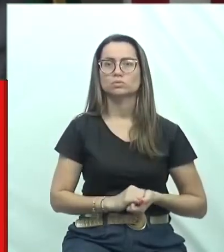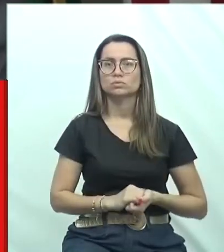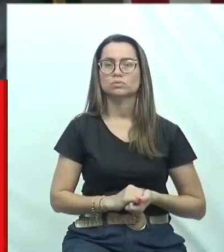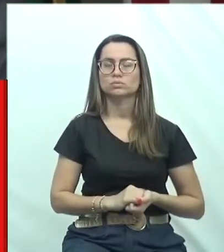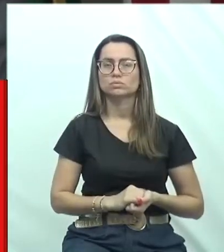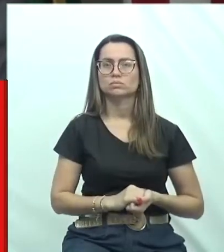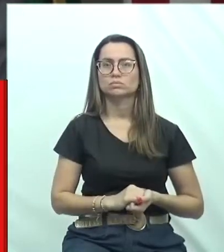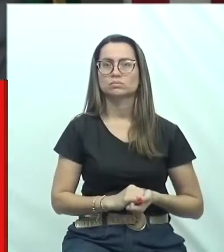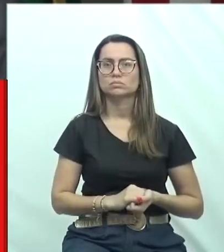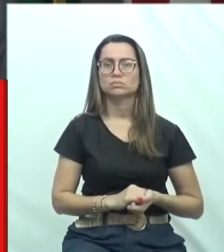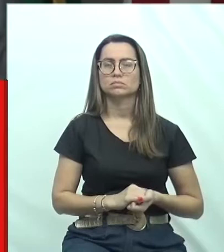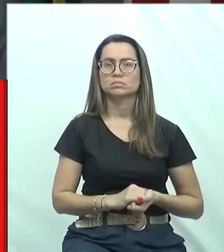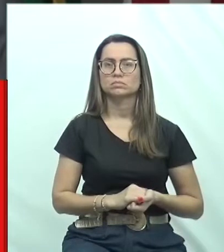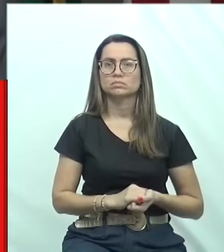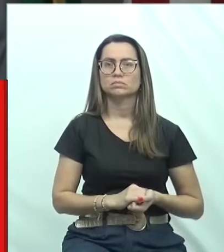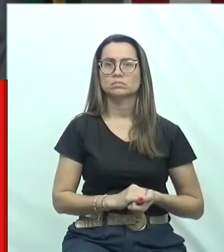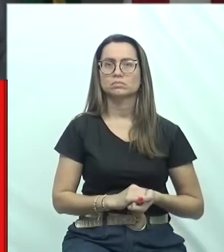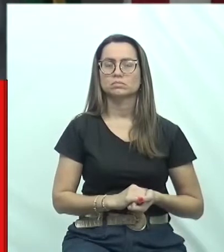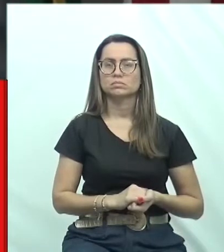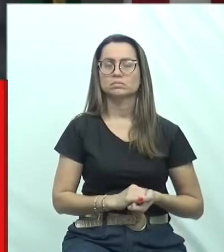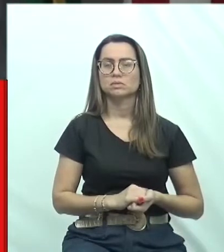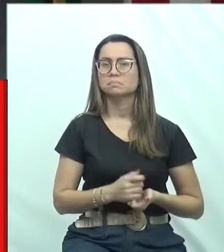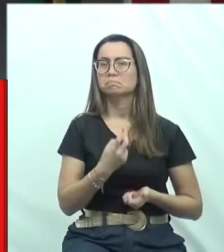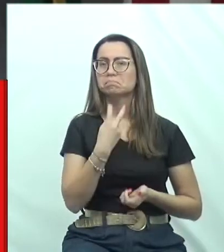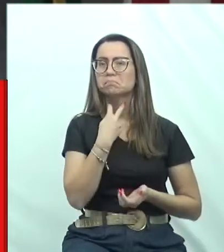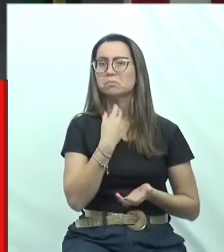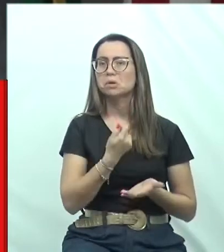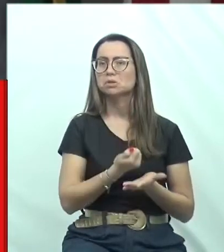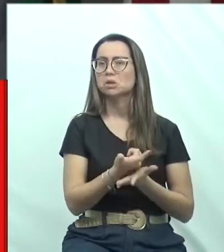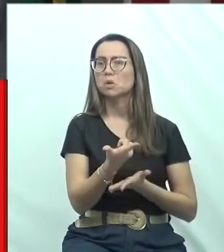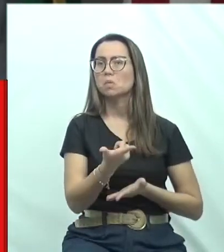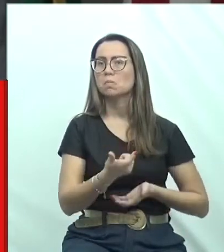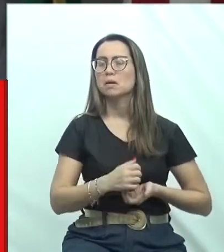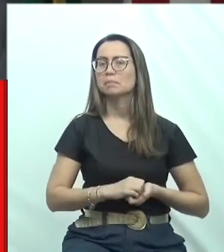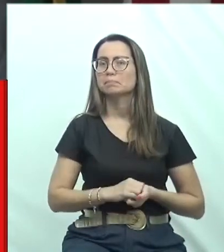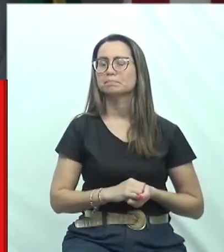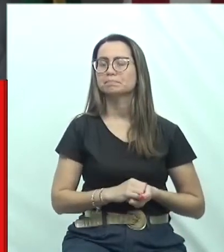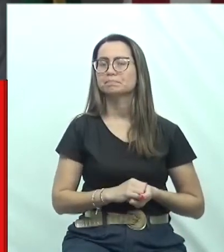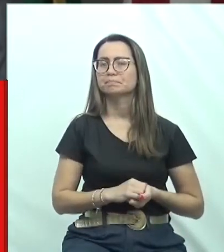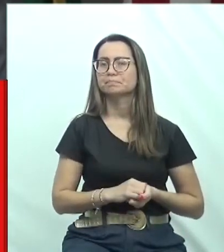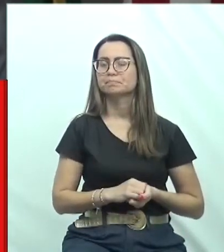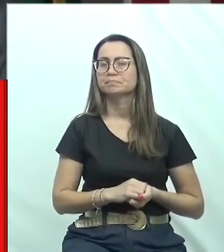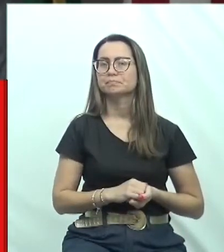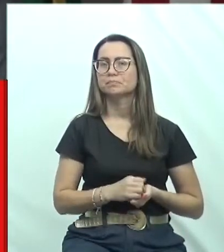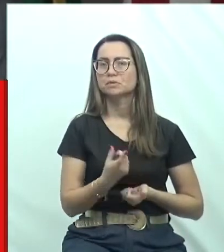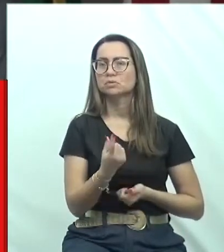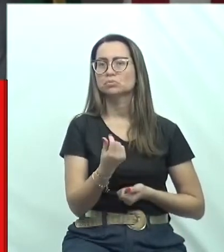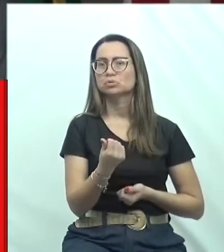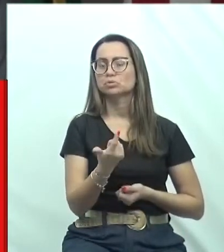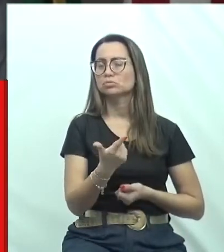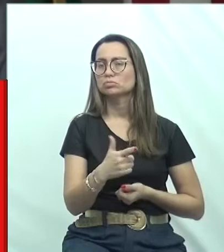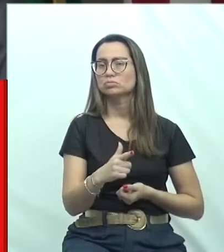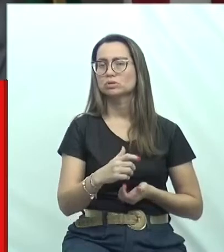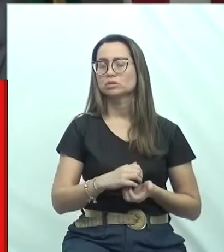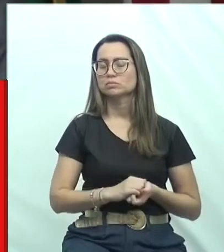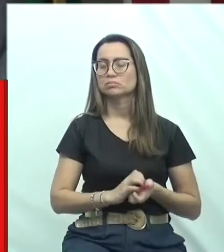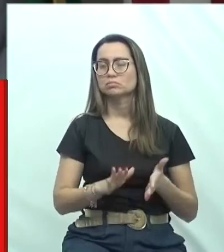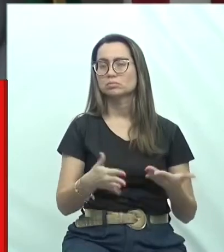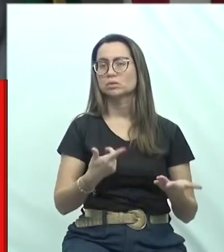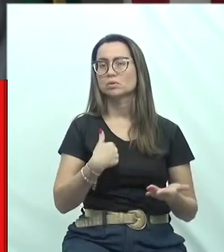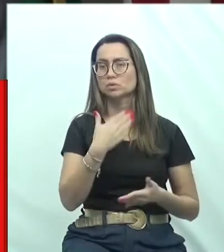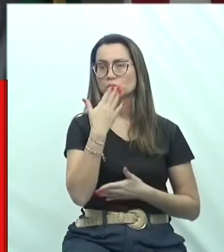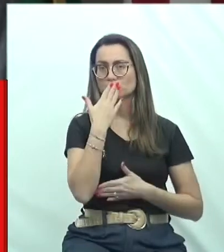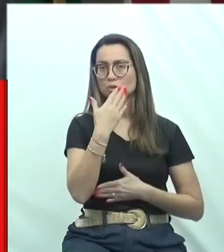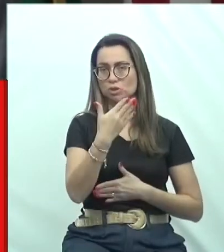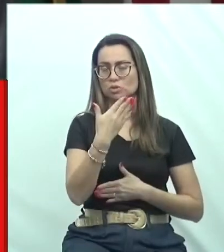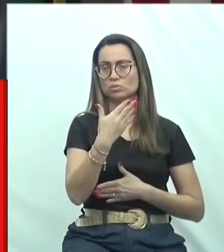E não têm condições de adquirir, de comprar. Então, estou aqui solicitando ao Executivo, através da